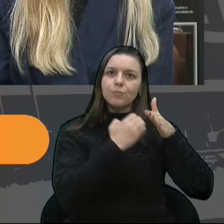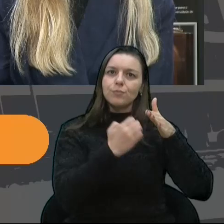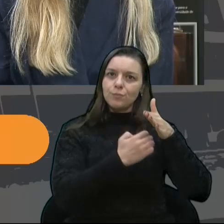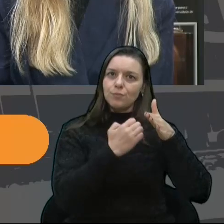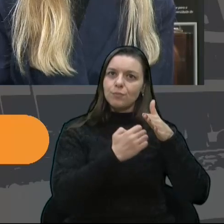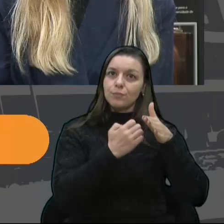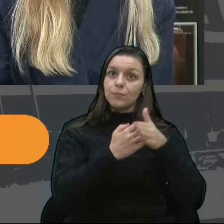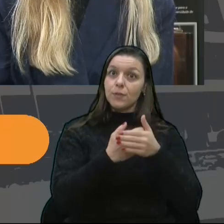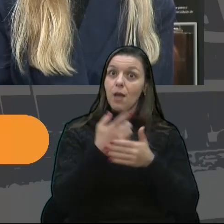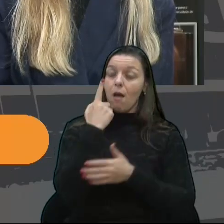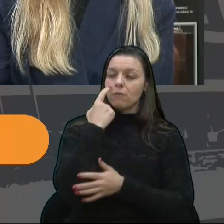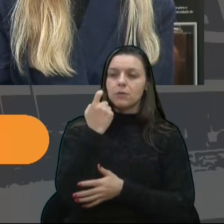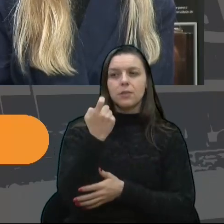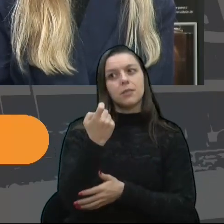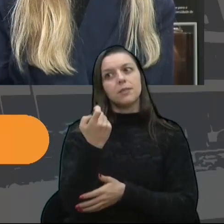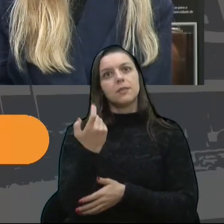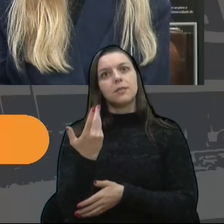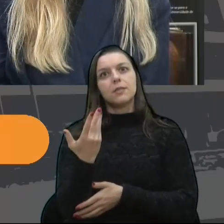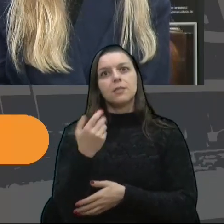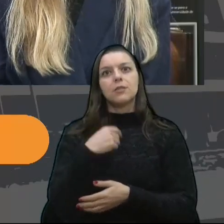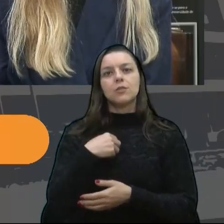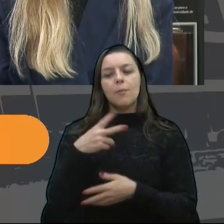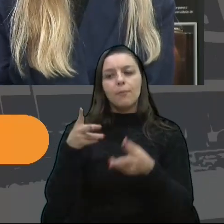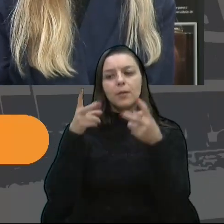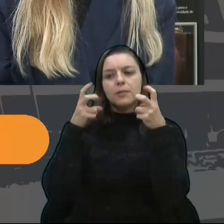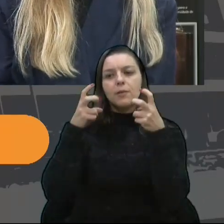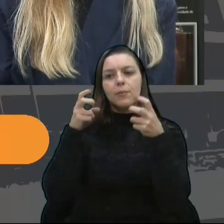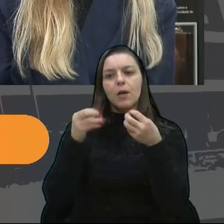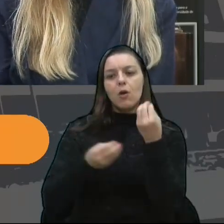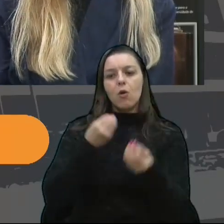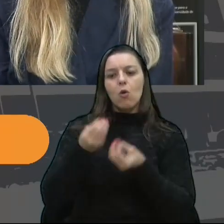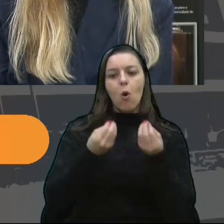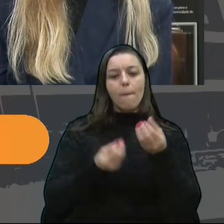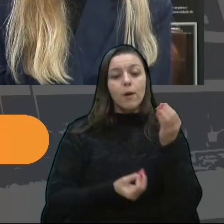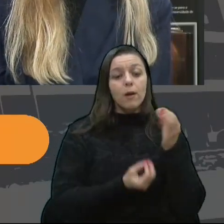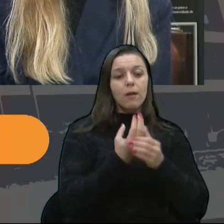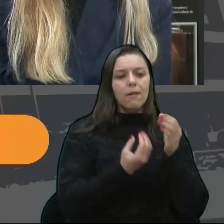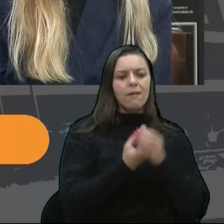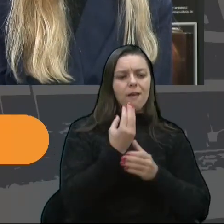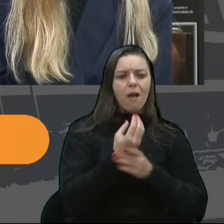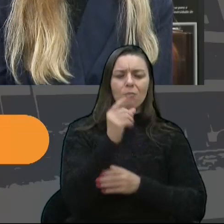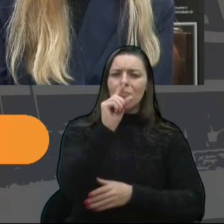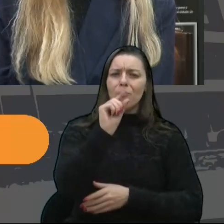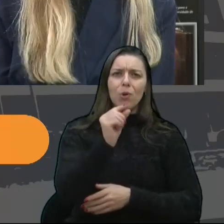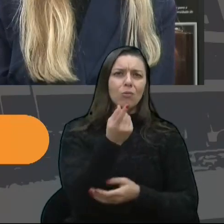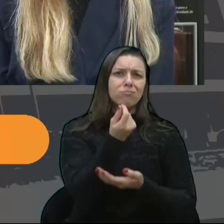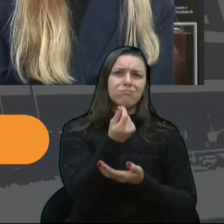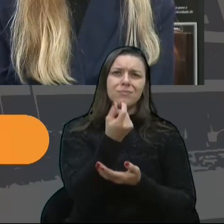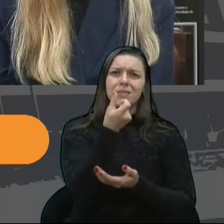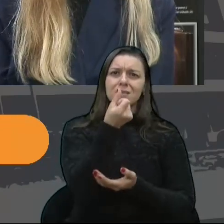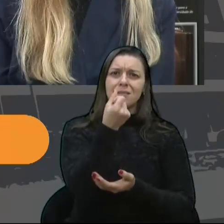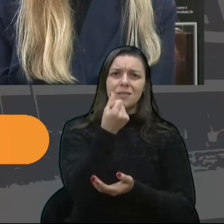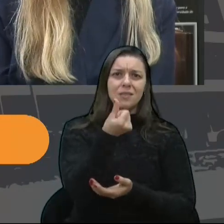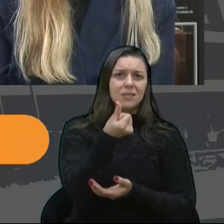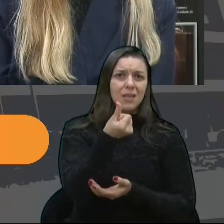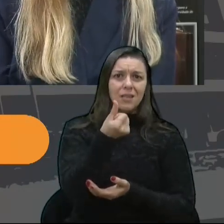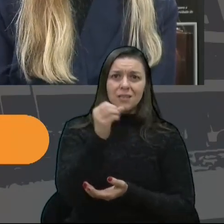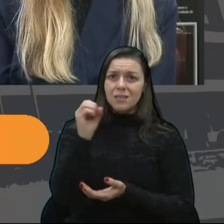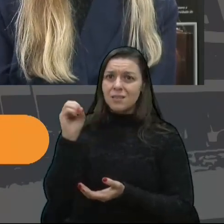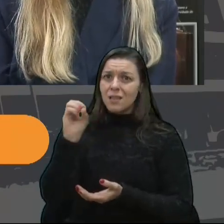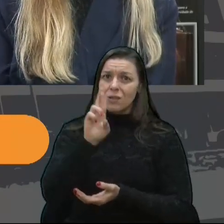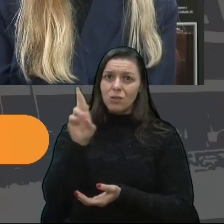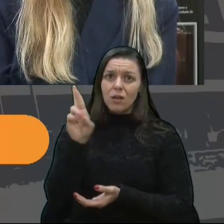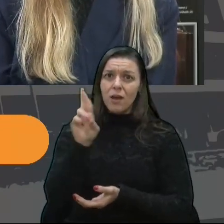bem interessante. E ver também como eles foram se recriando com tão pouco, porque eles tinham R$600 do auxílio emergencial e